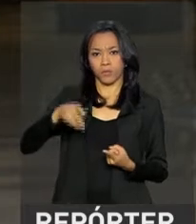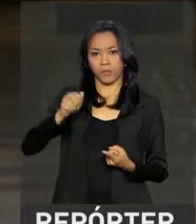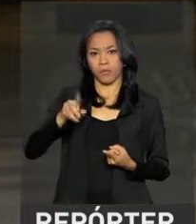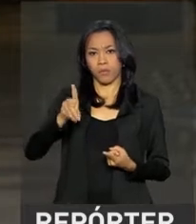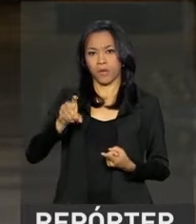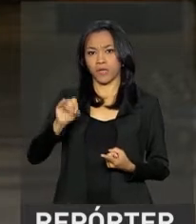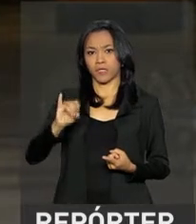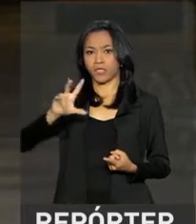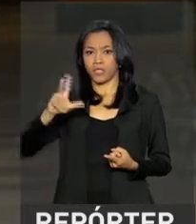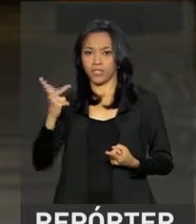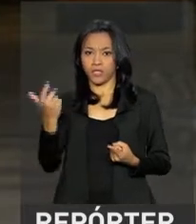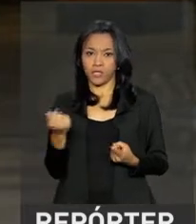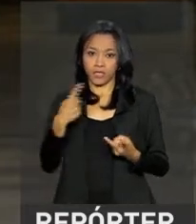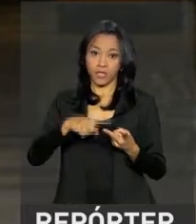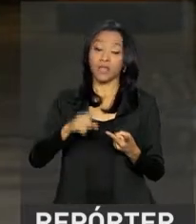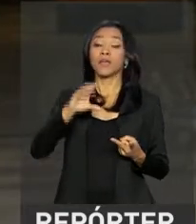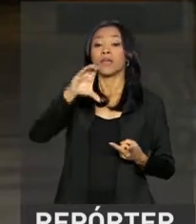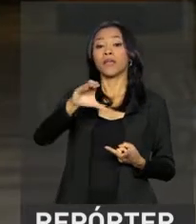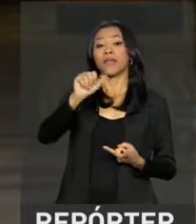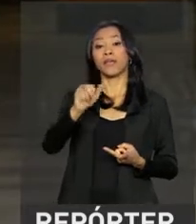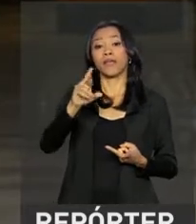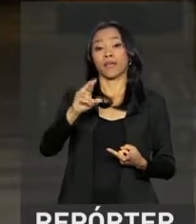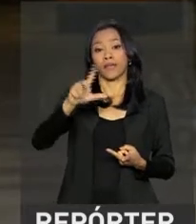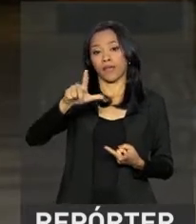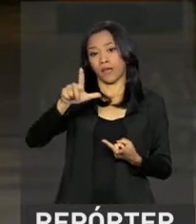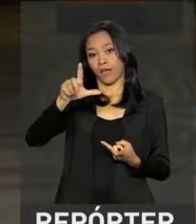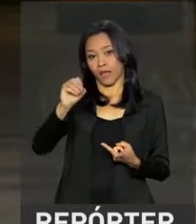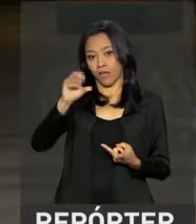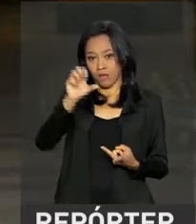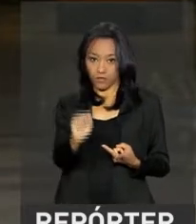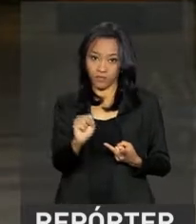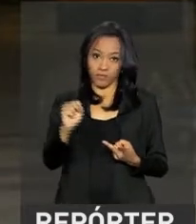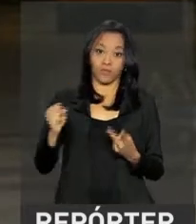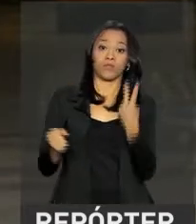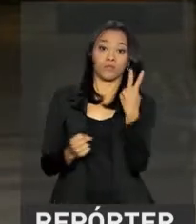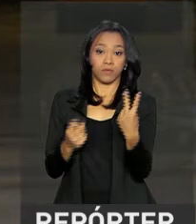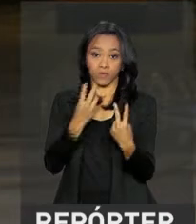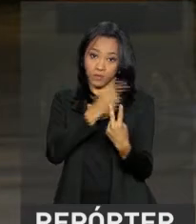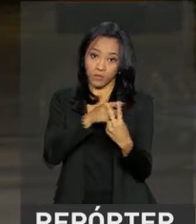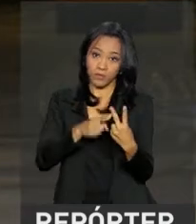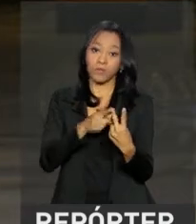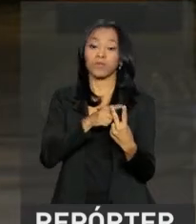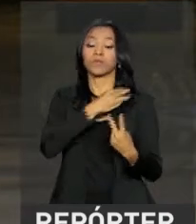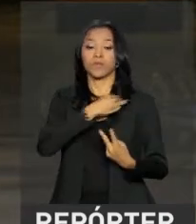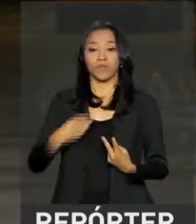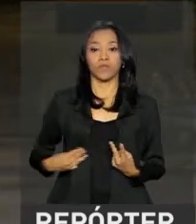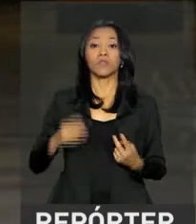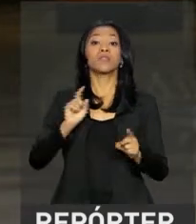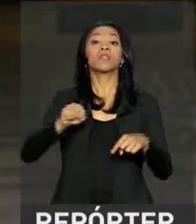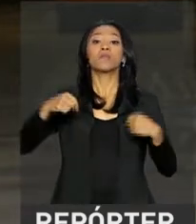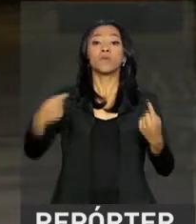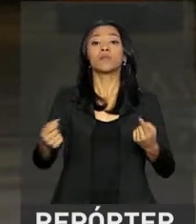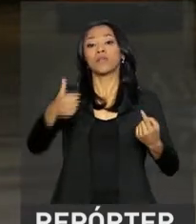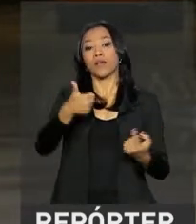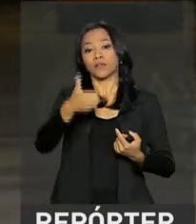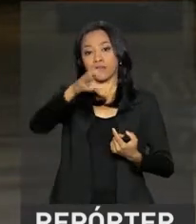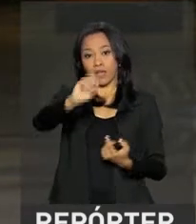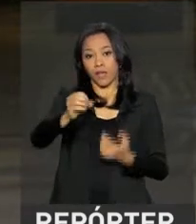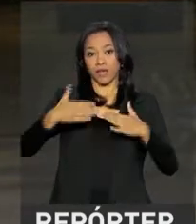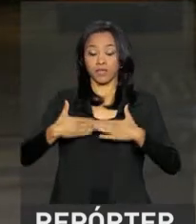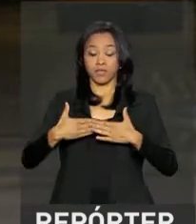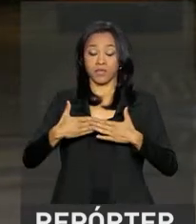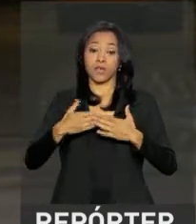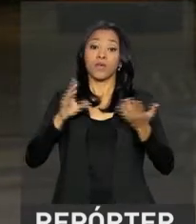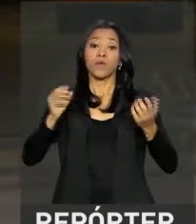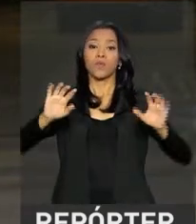civil e carlos marun da secretaria de governo às 10 horas o presidente participa da cerimônia de lançamento do documento